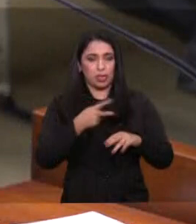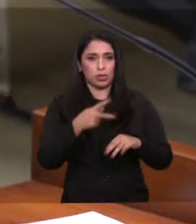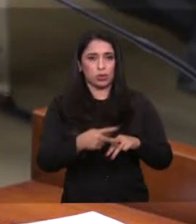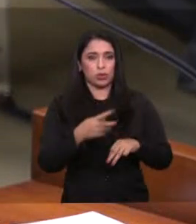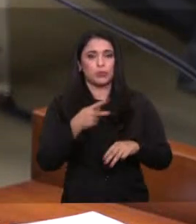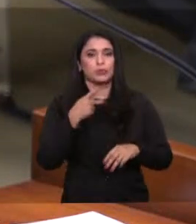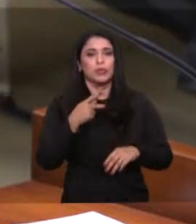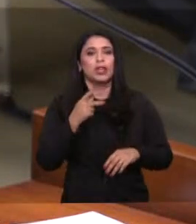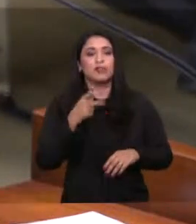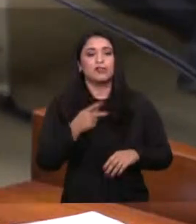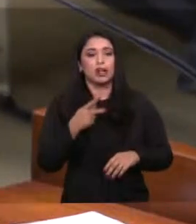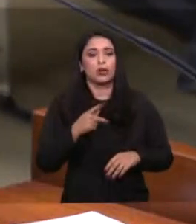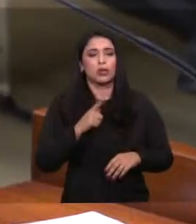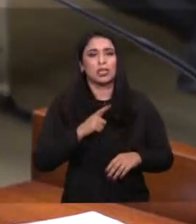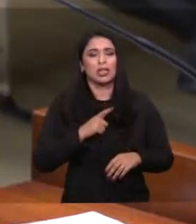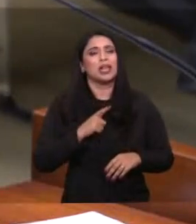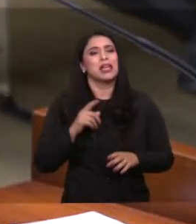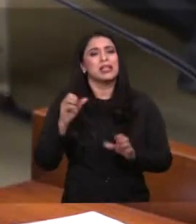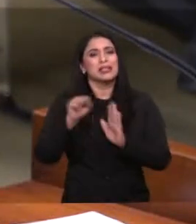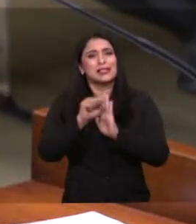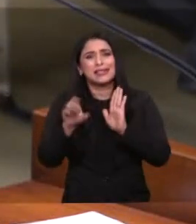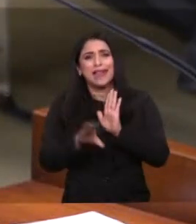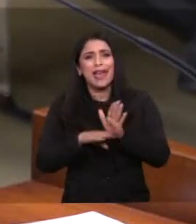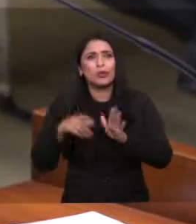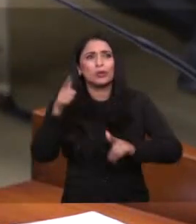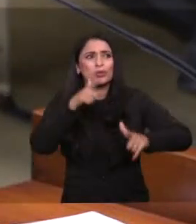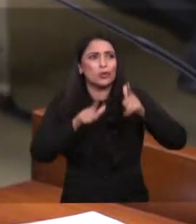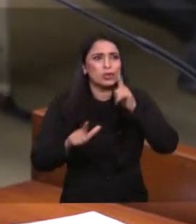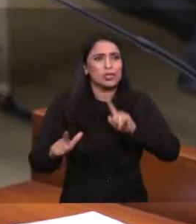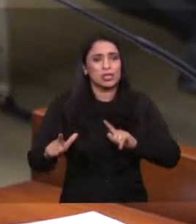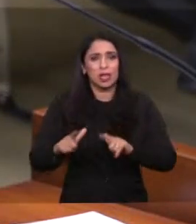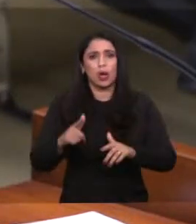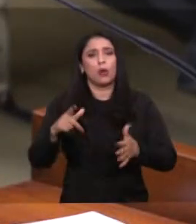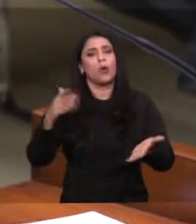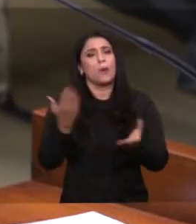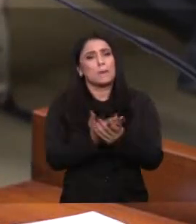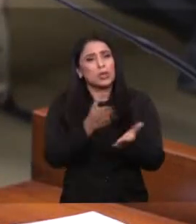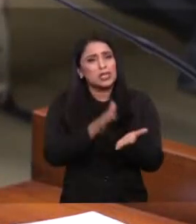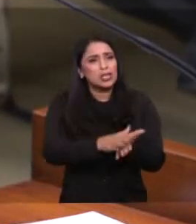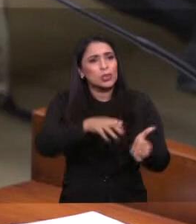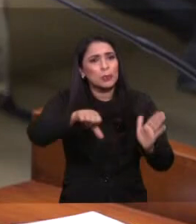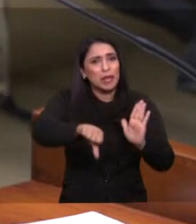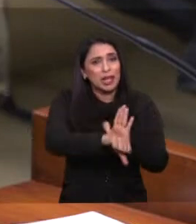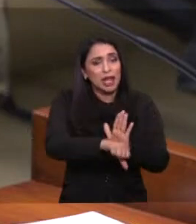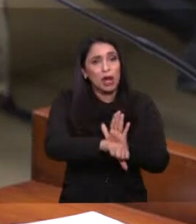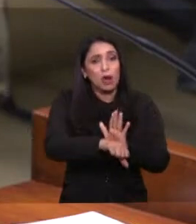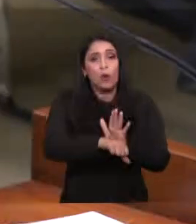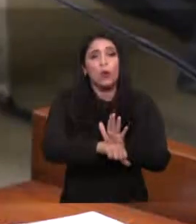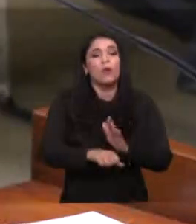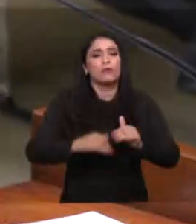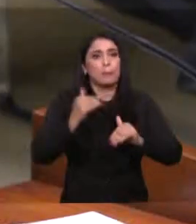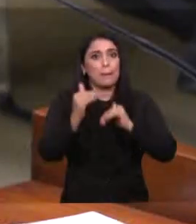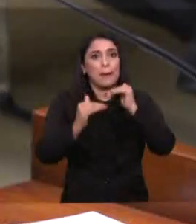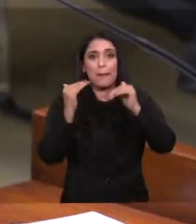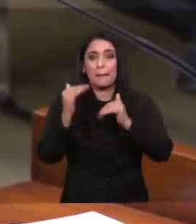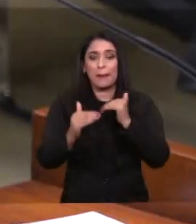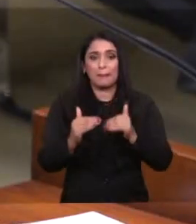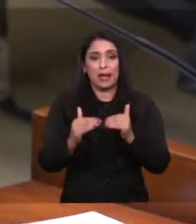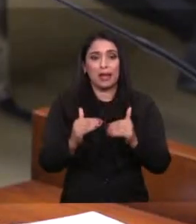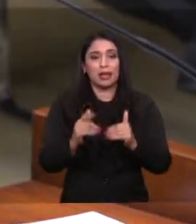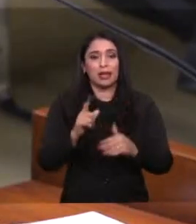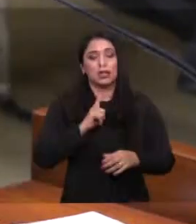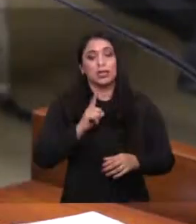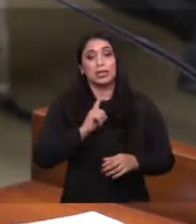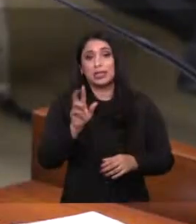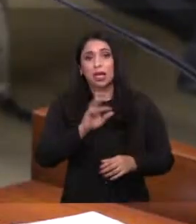conquista de muitos séculos, de evolução do processo penal, a desvinculação do juiz não da